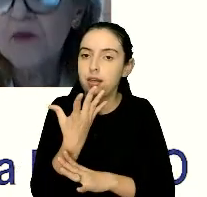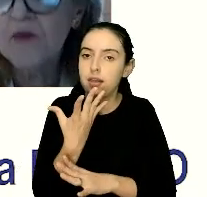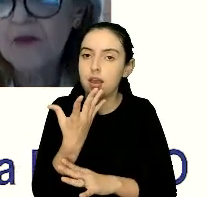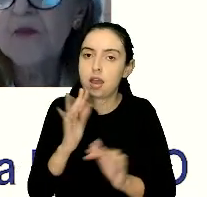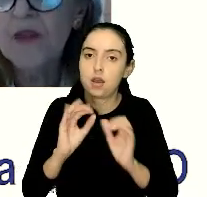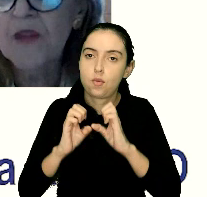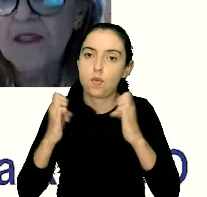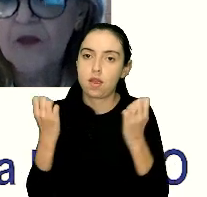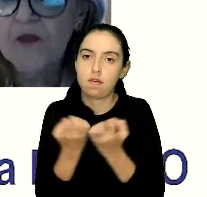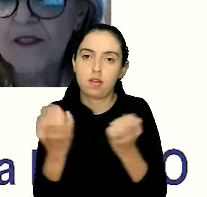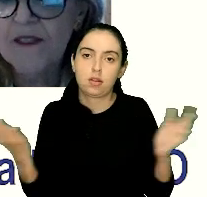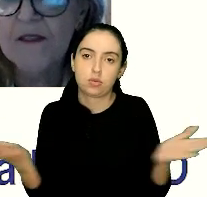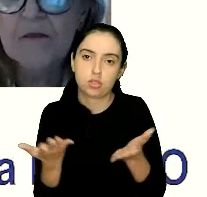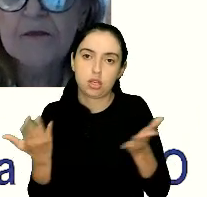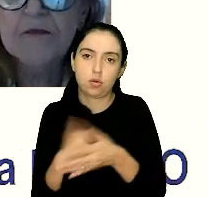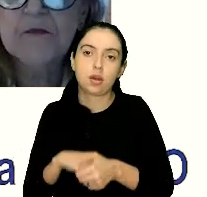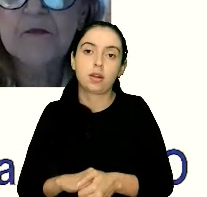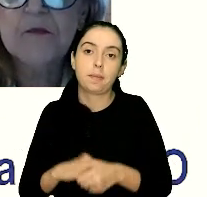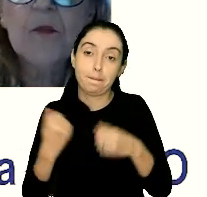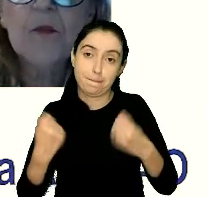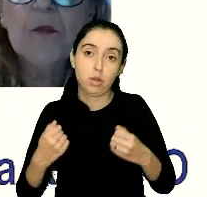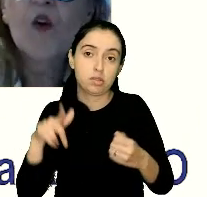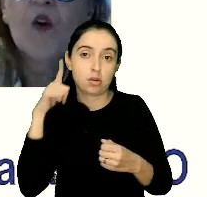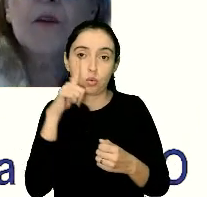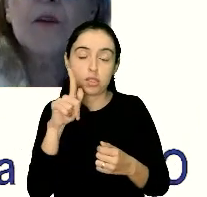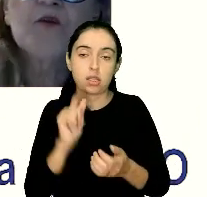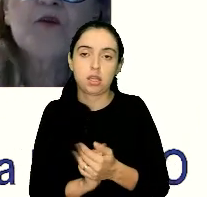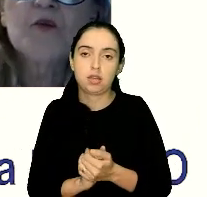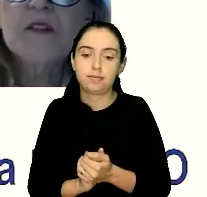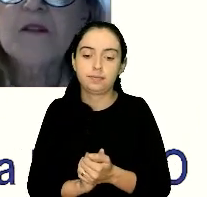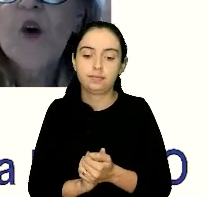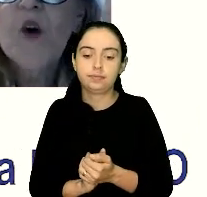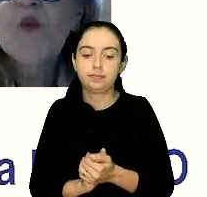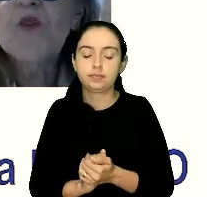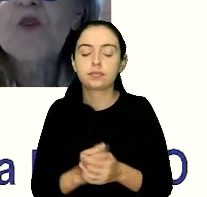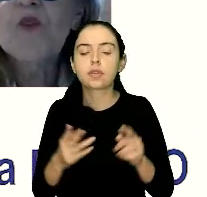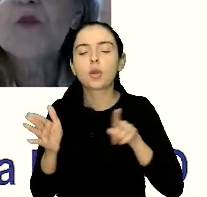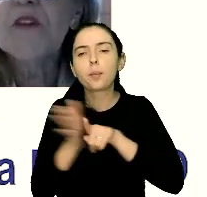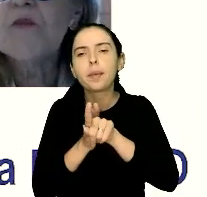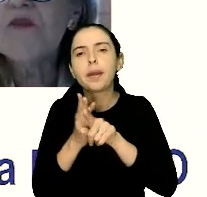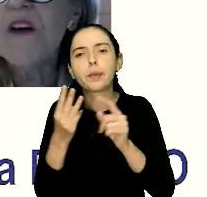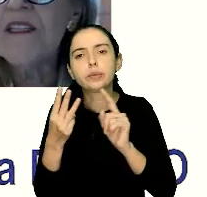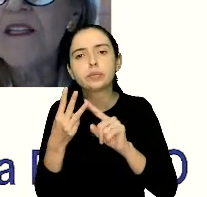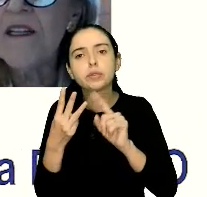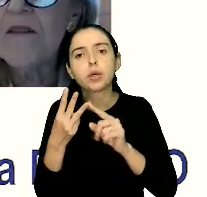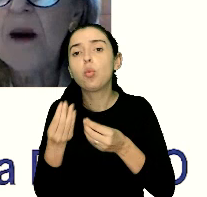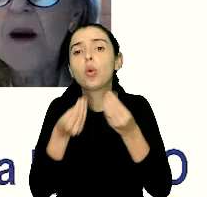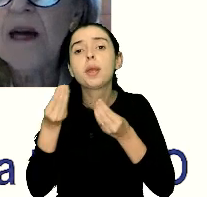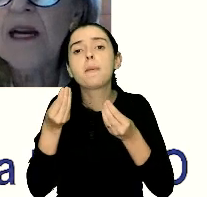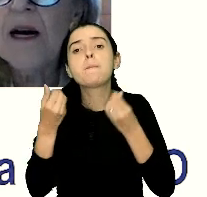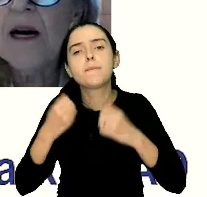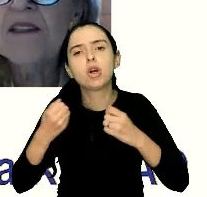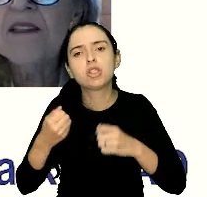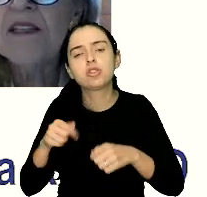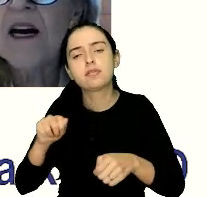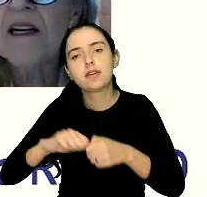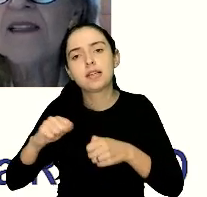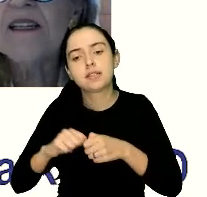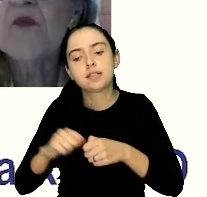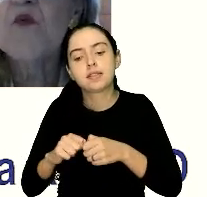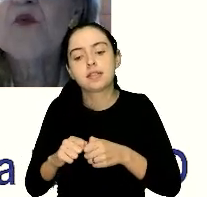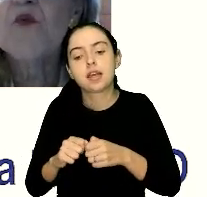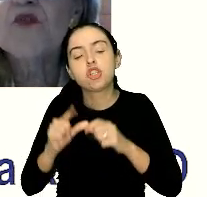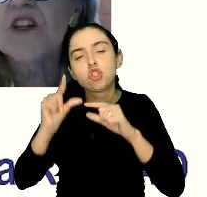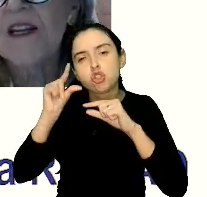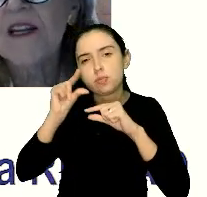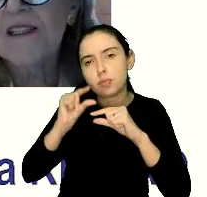esse momento, né, pudesse acontecer. Outra pergunta: o que nós podemos fazer para amenizar